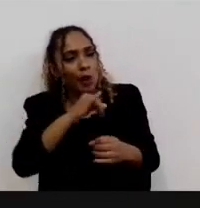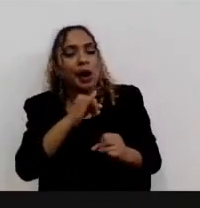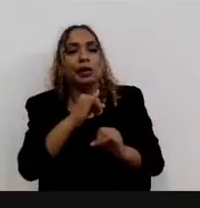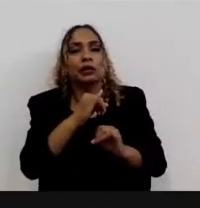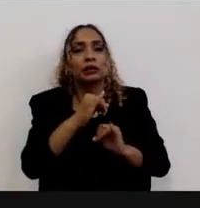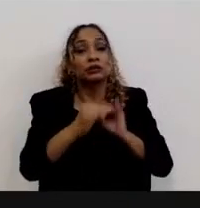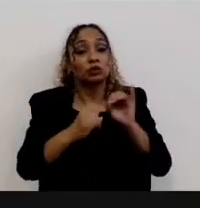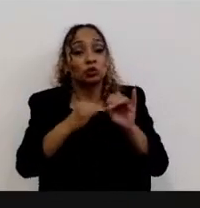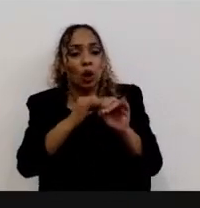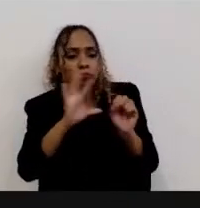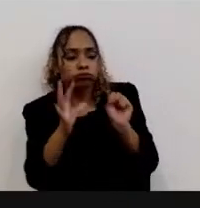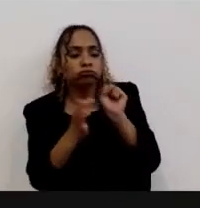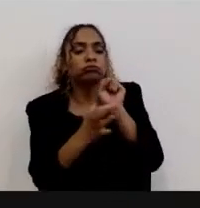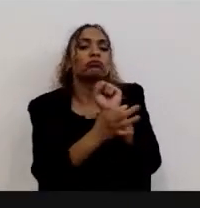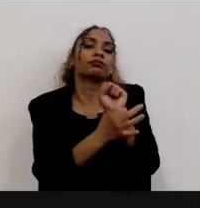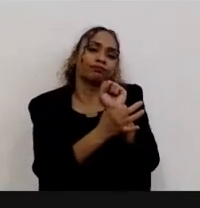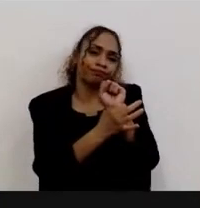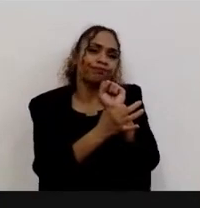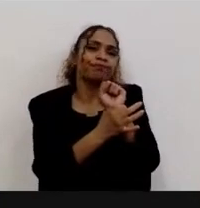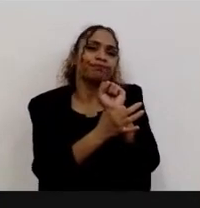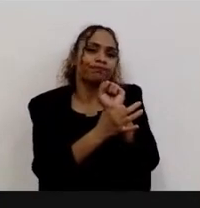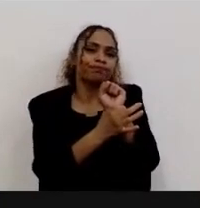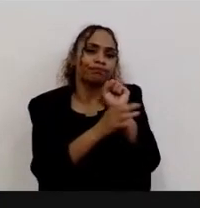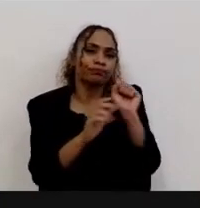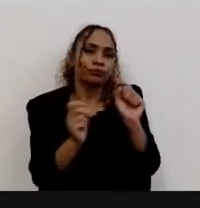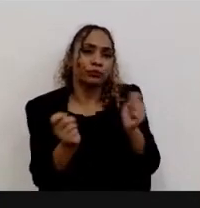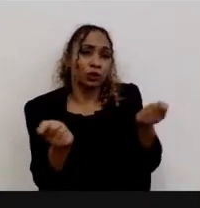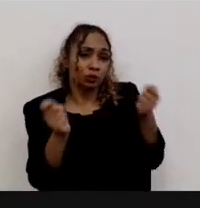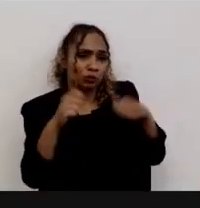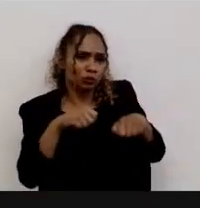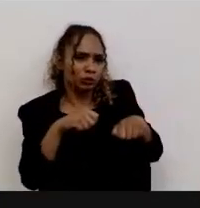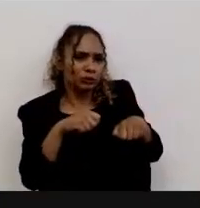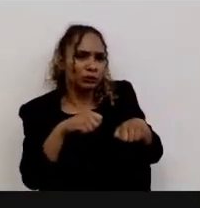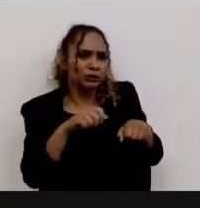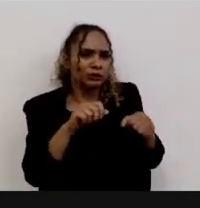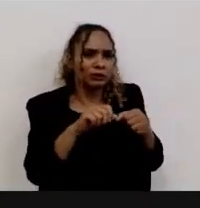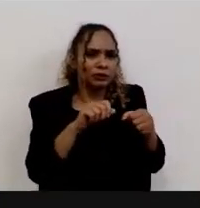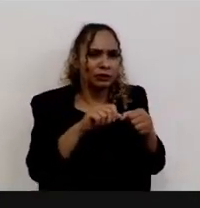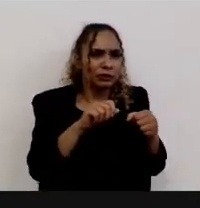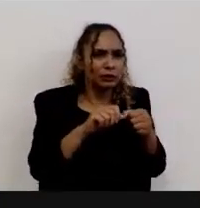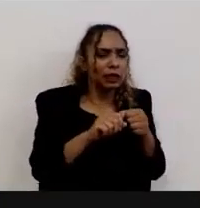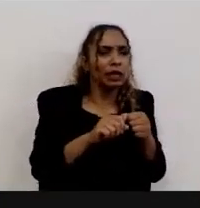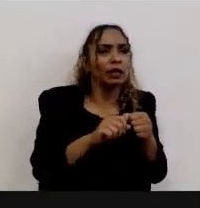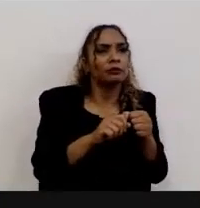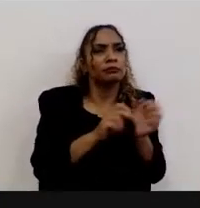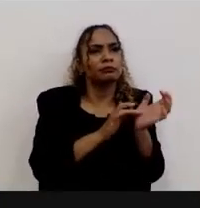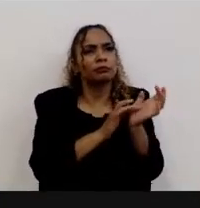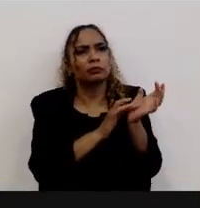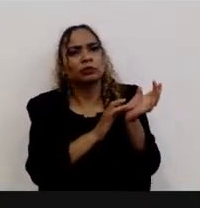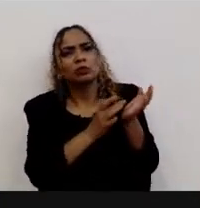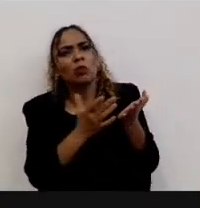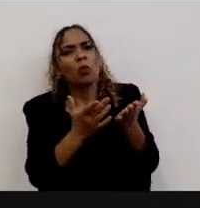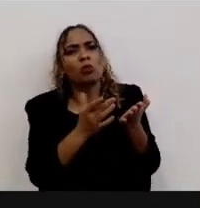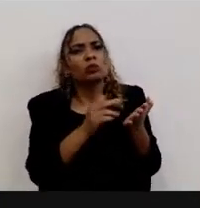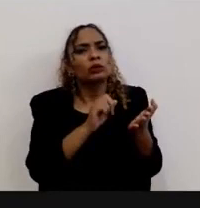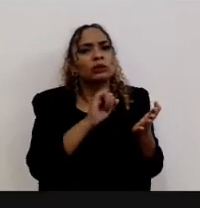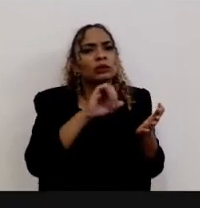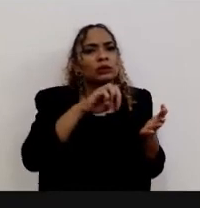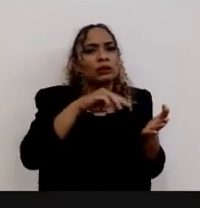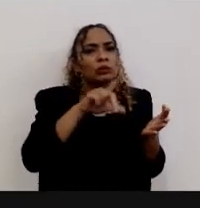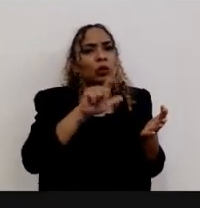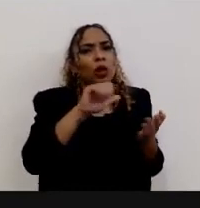virtual seguro para que possamos fazer simulações imersivas e